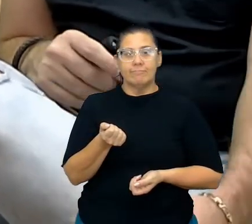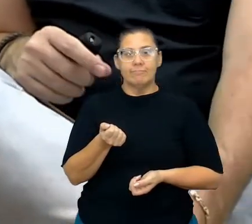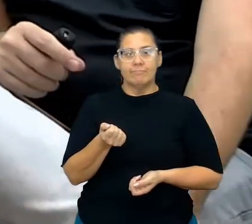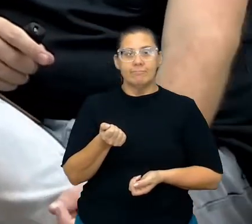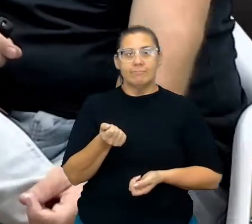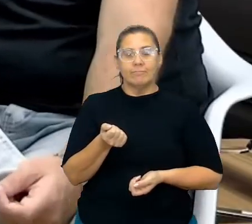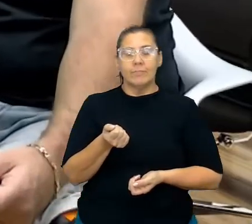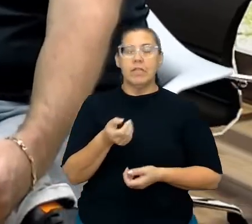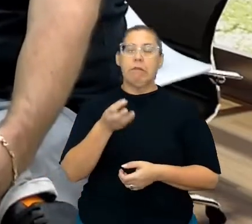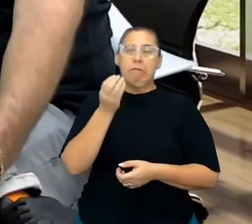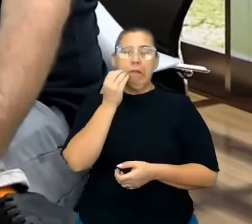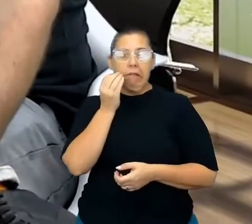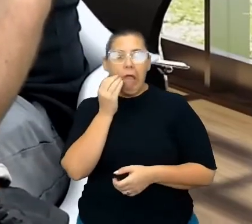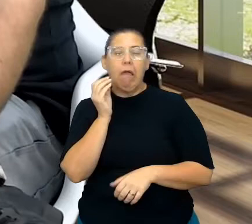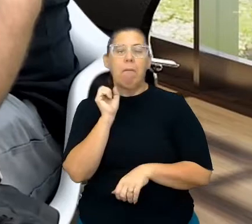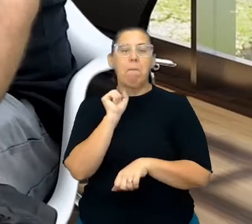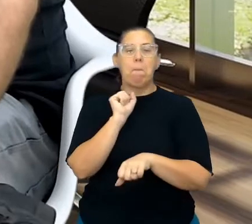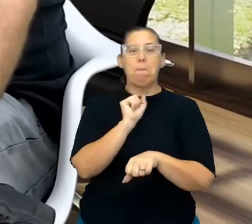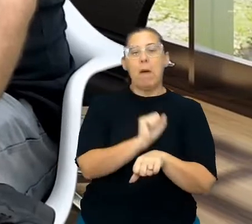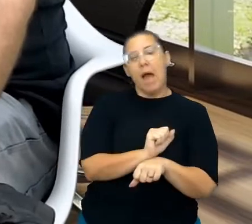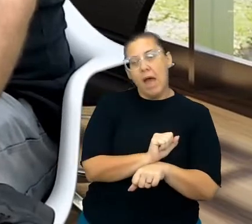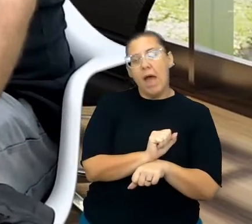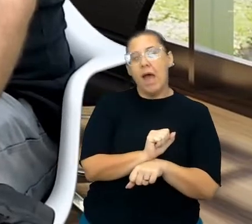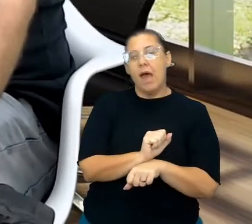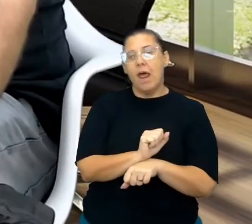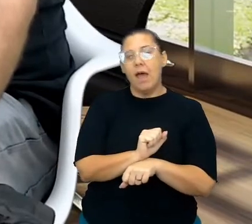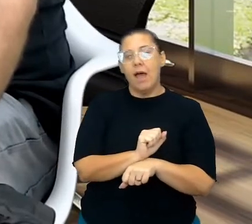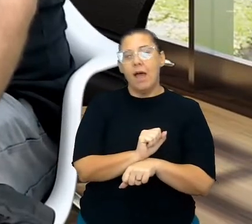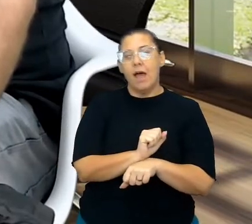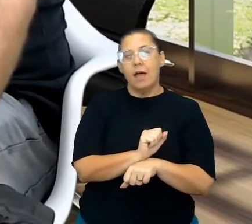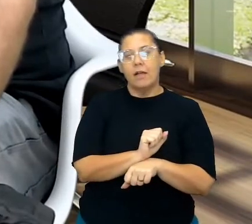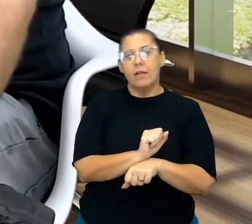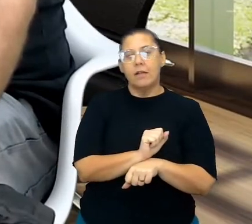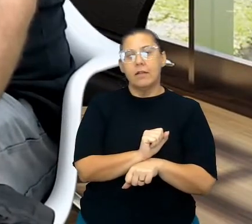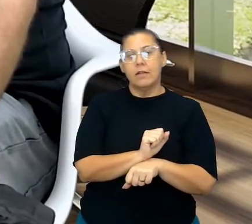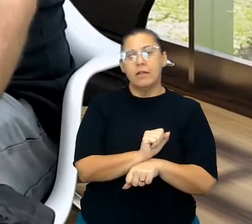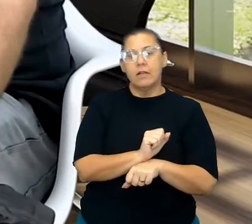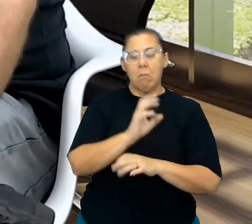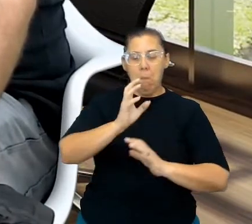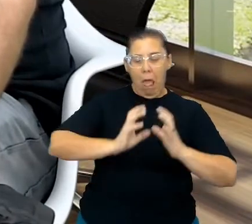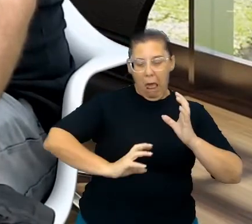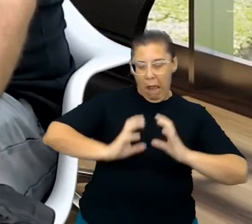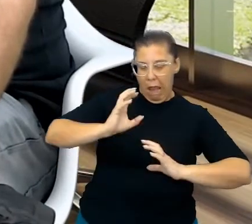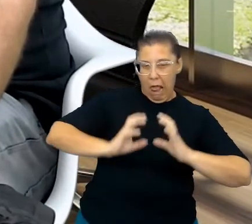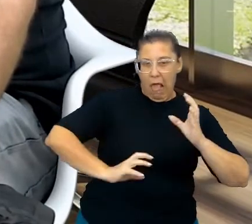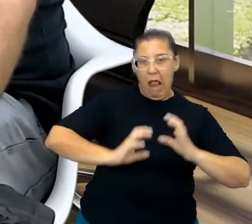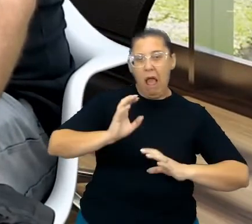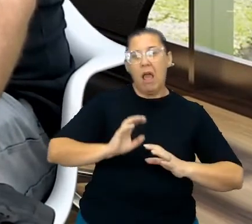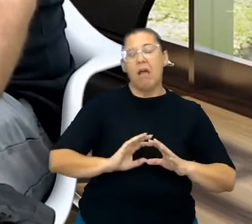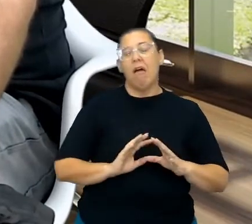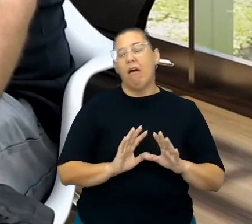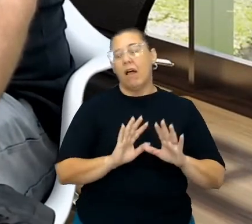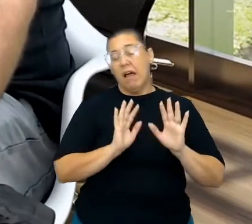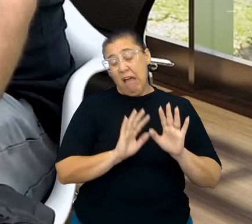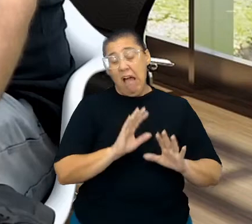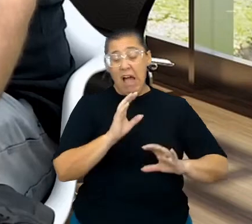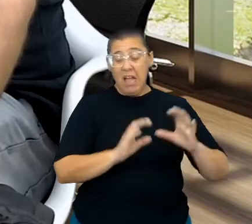parar muitas vezes de brigar. Porque às vezes tem um conflito, a gente tem que deixar pra lá.